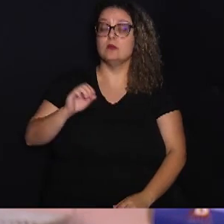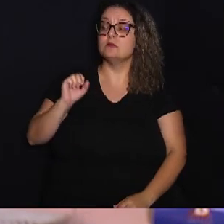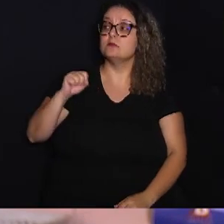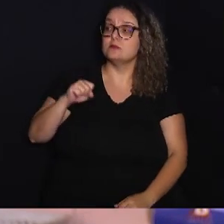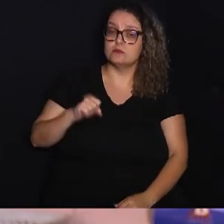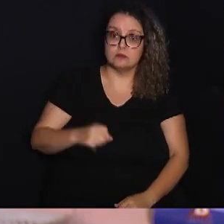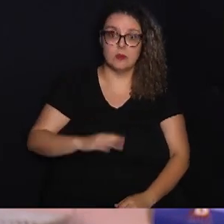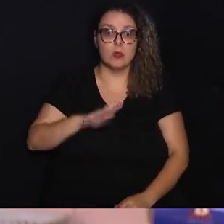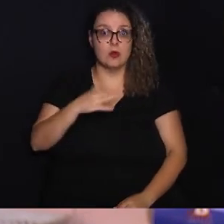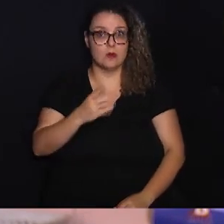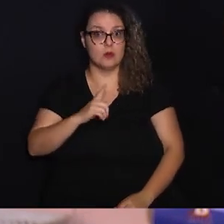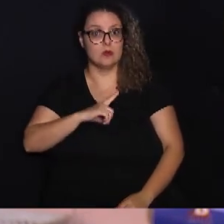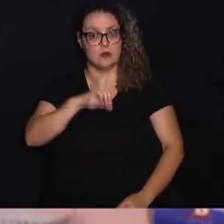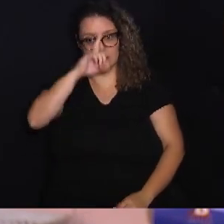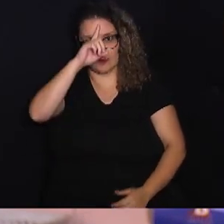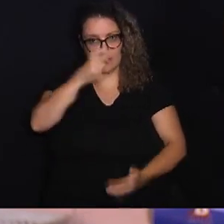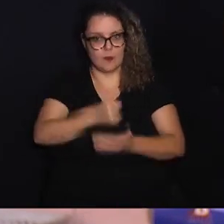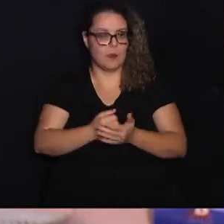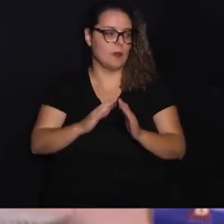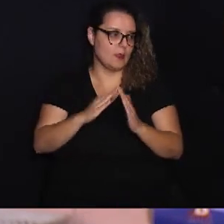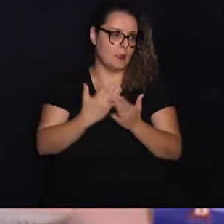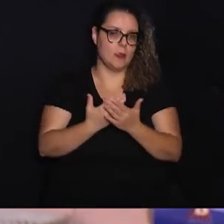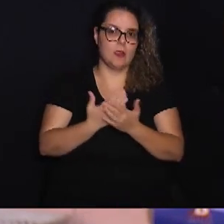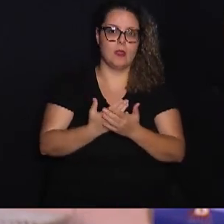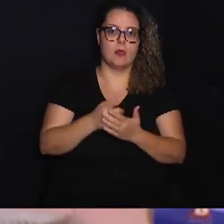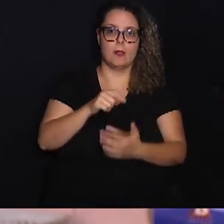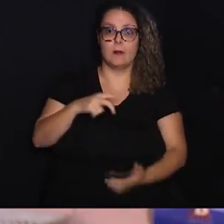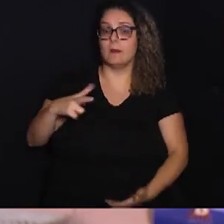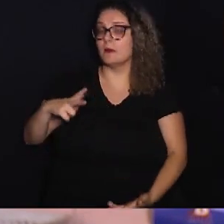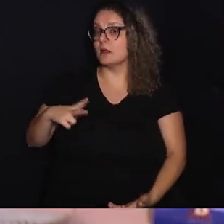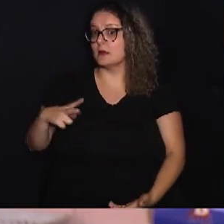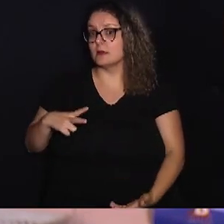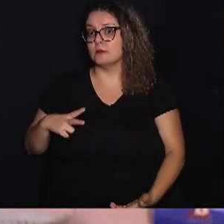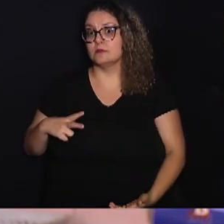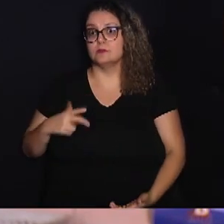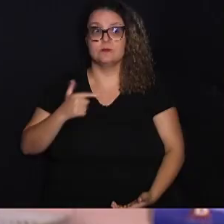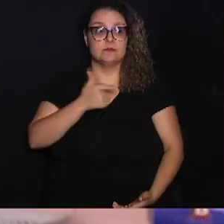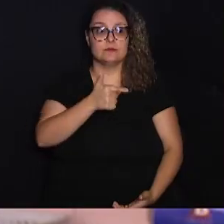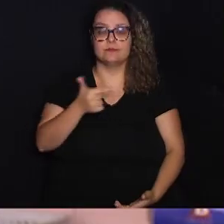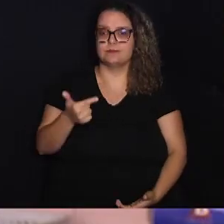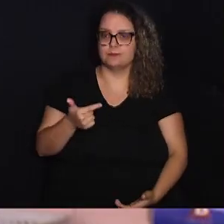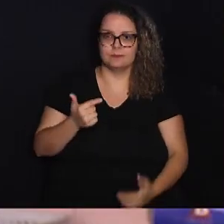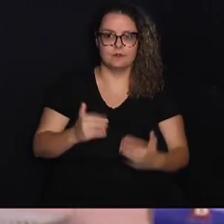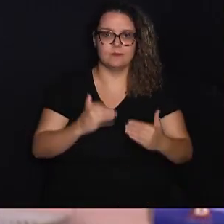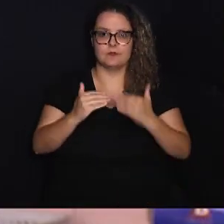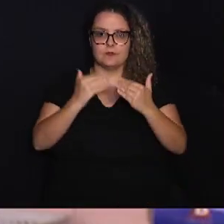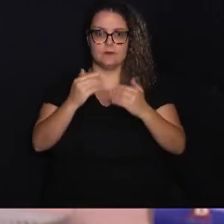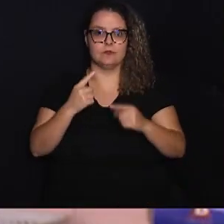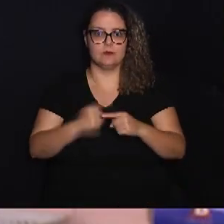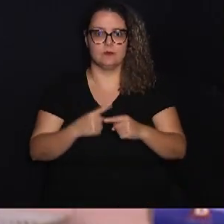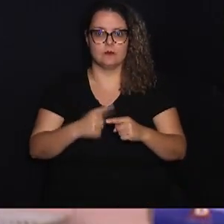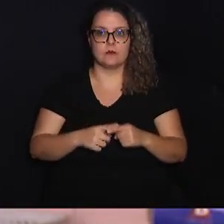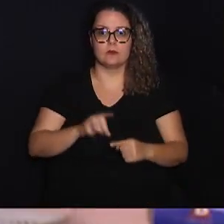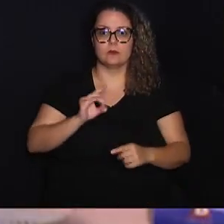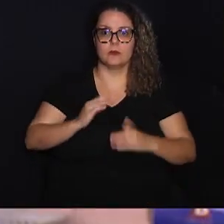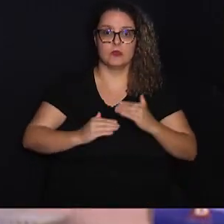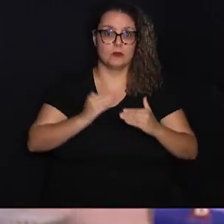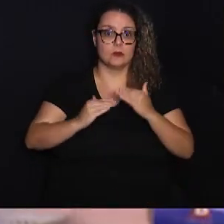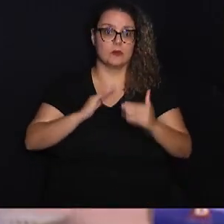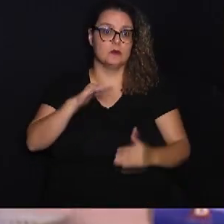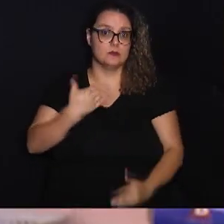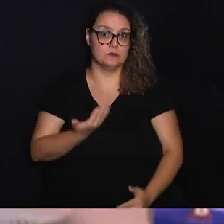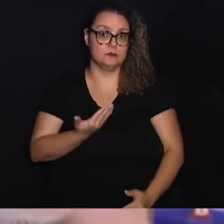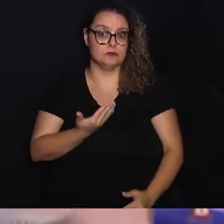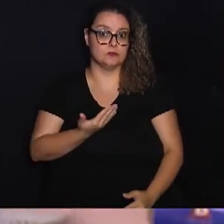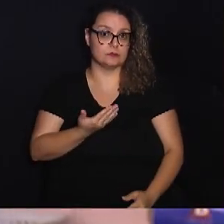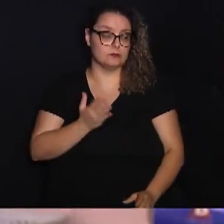ela fica numa individualidade. E aí você não tem esse desenvolvimento, porque eu só me desenvolvo quando eu me deparo